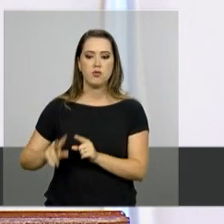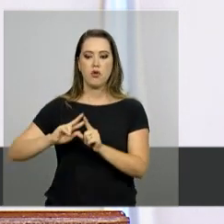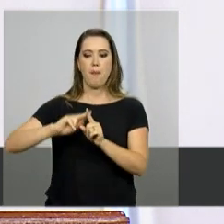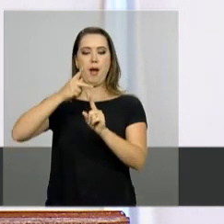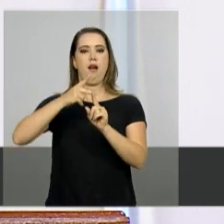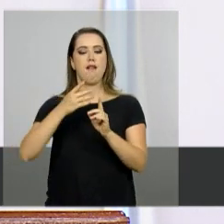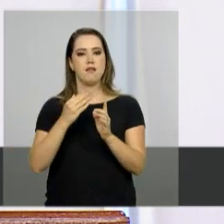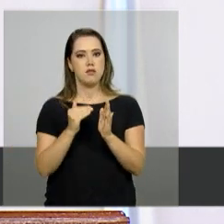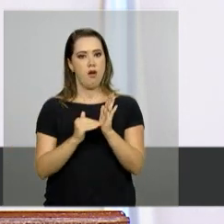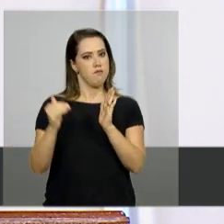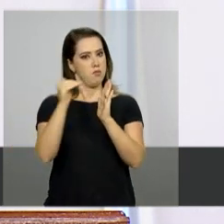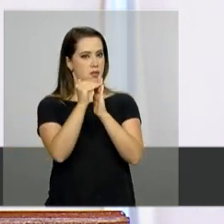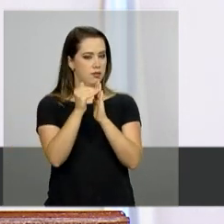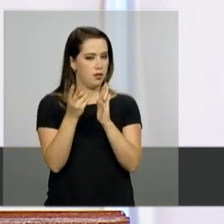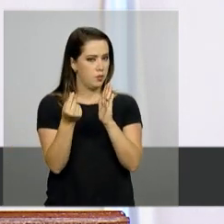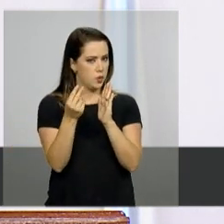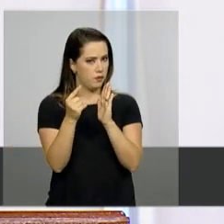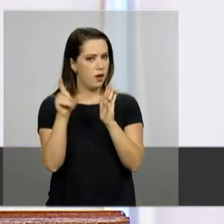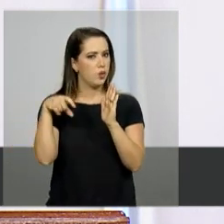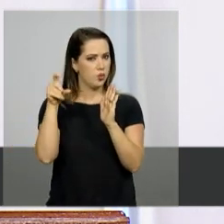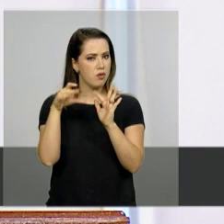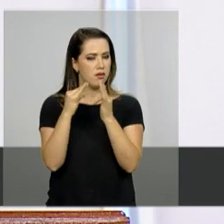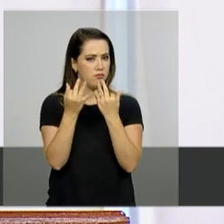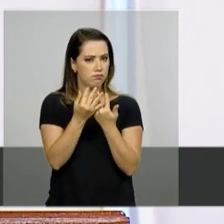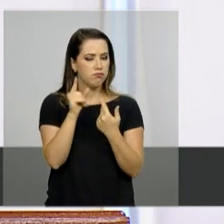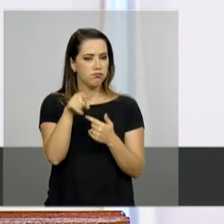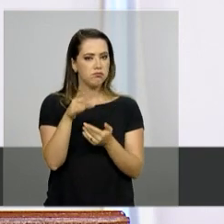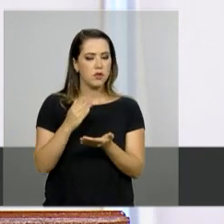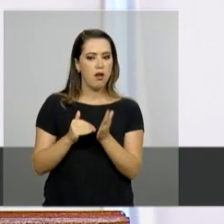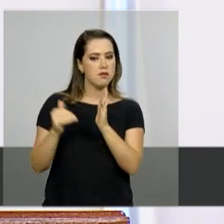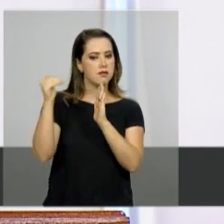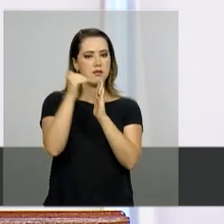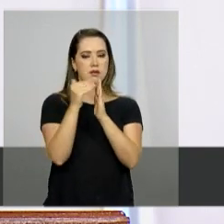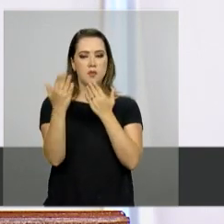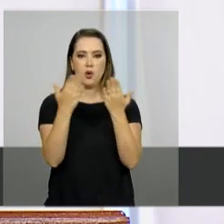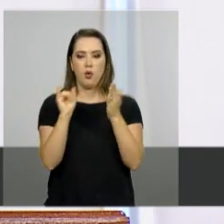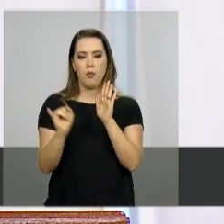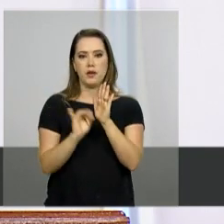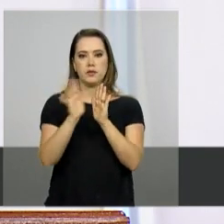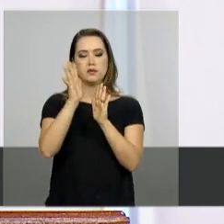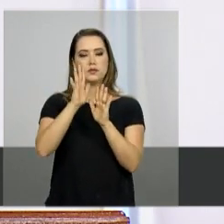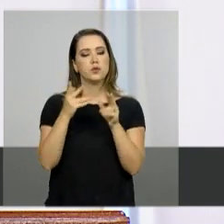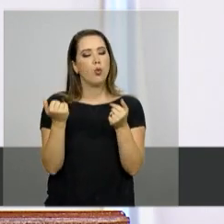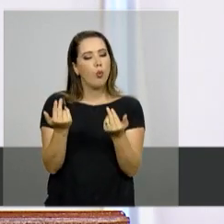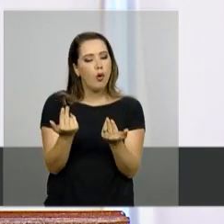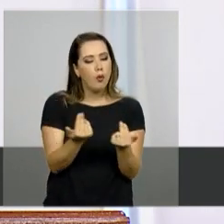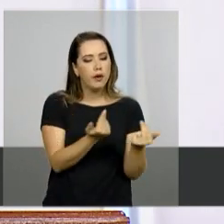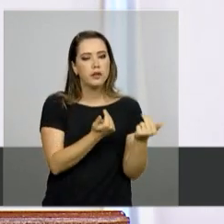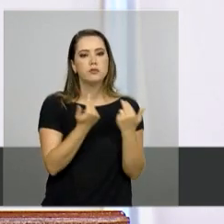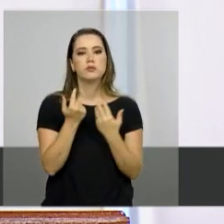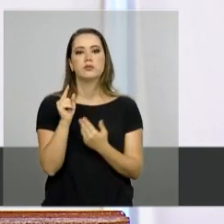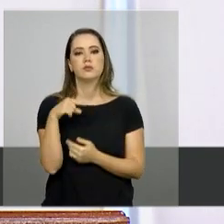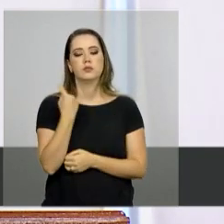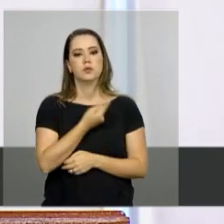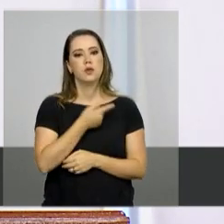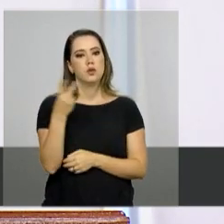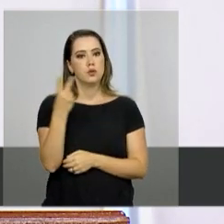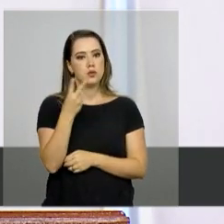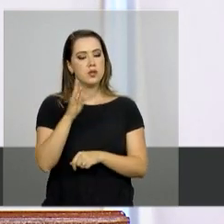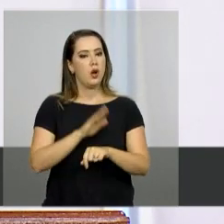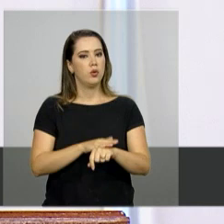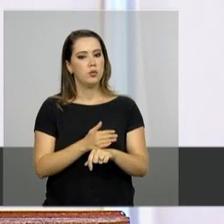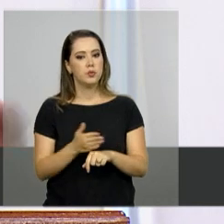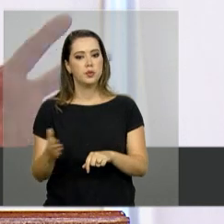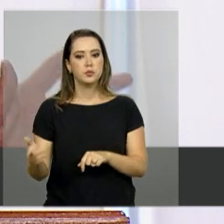aumentamos o valor do bolsa família naquela oportunidade acima da inflação igual maneira no segundo momento